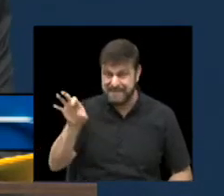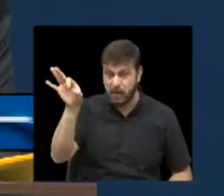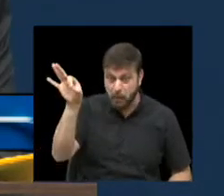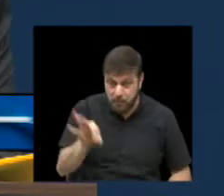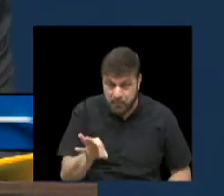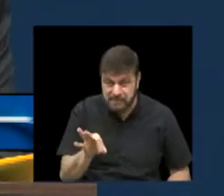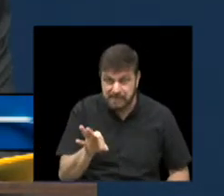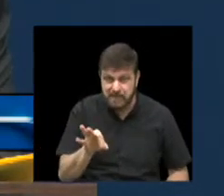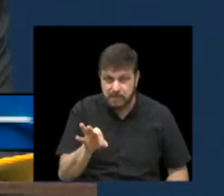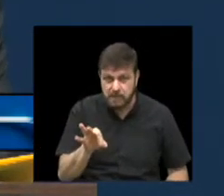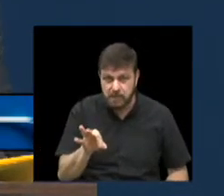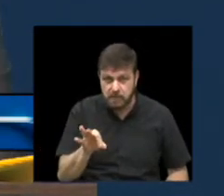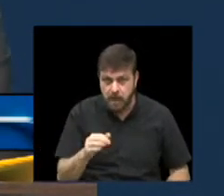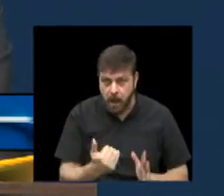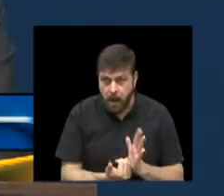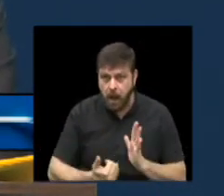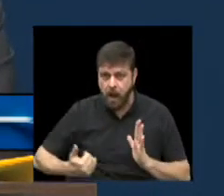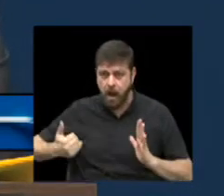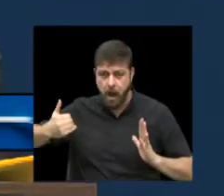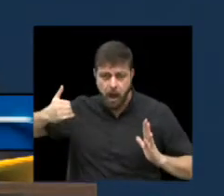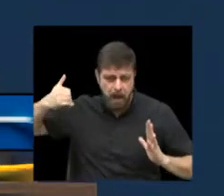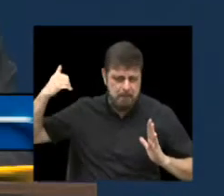3.995%.